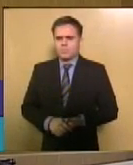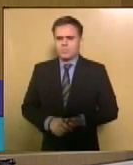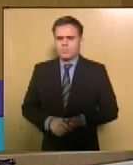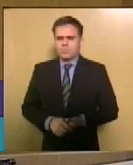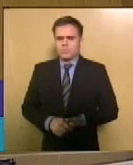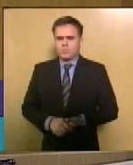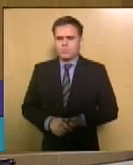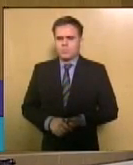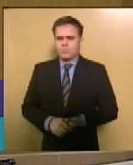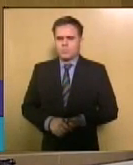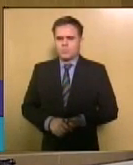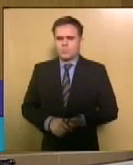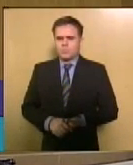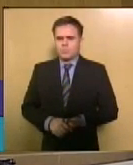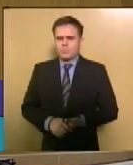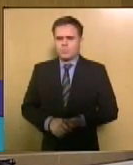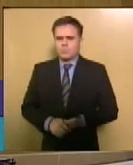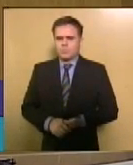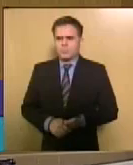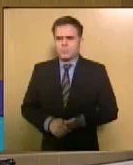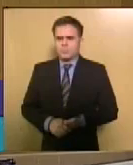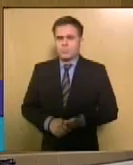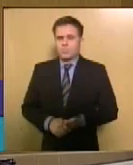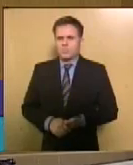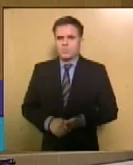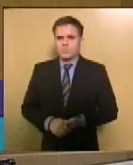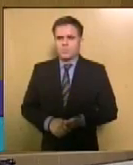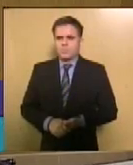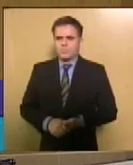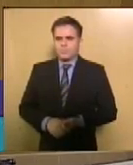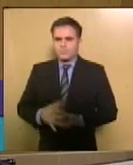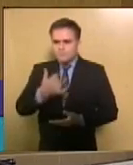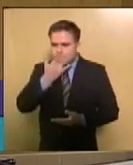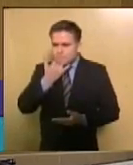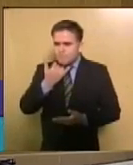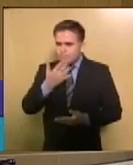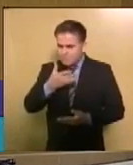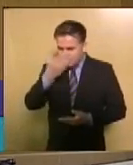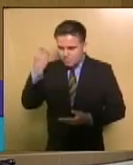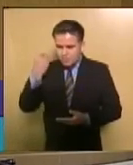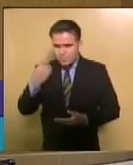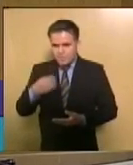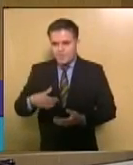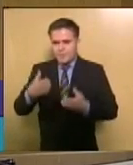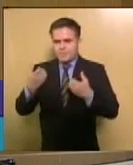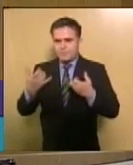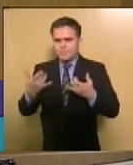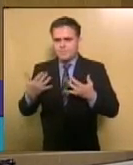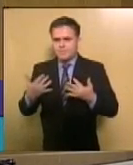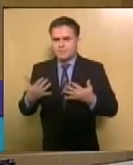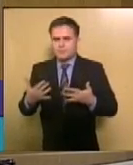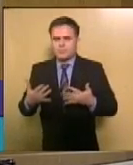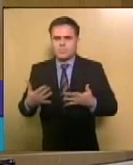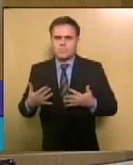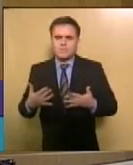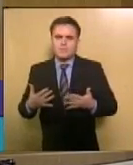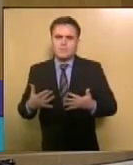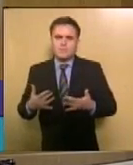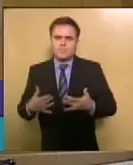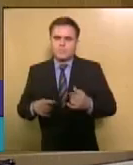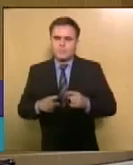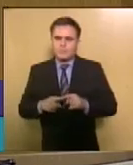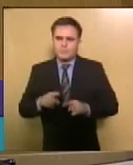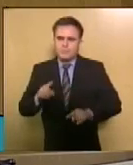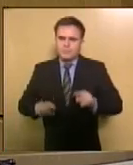tema ah aqui desculpa eu esqueci só de falar sobre o a variação da